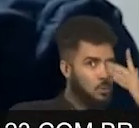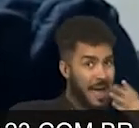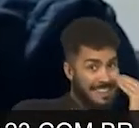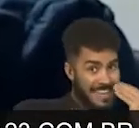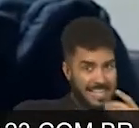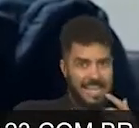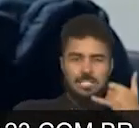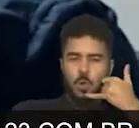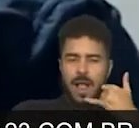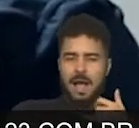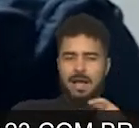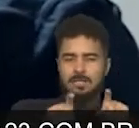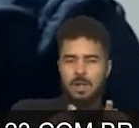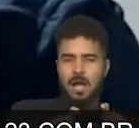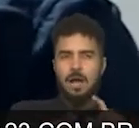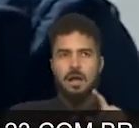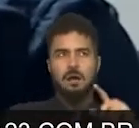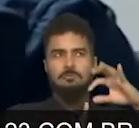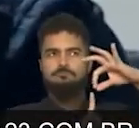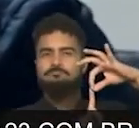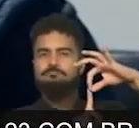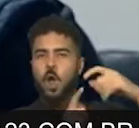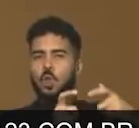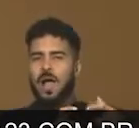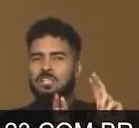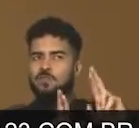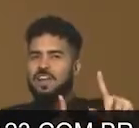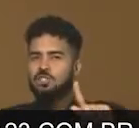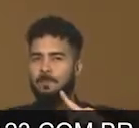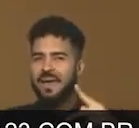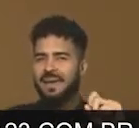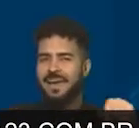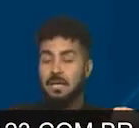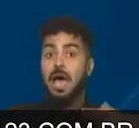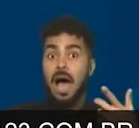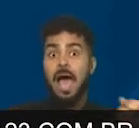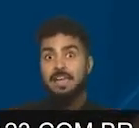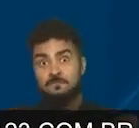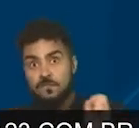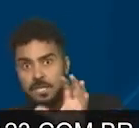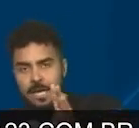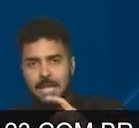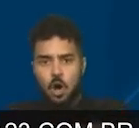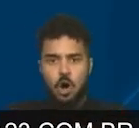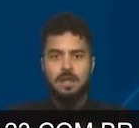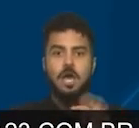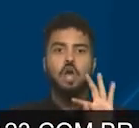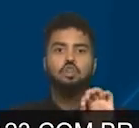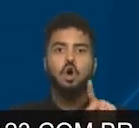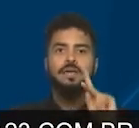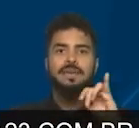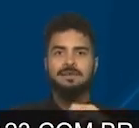dispositivo diferente, de uma localização diferente do costume, né? É enviado um token para